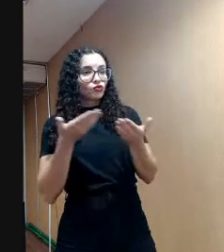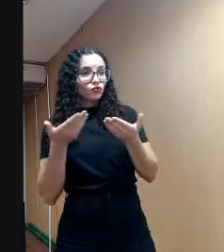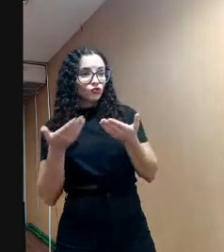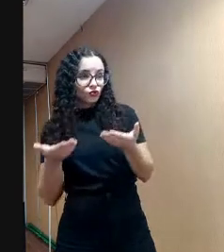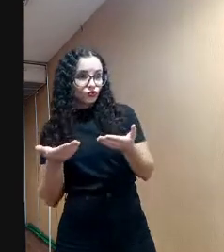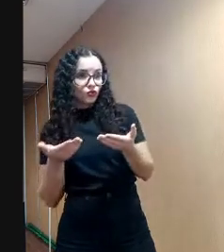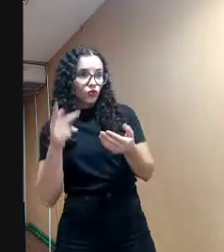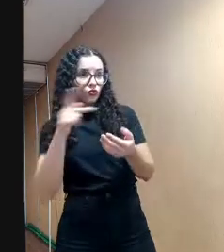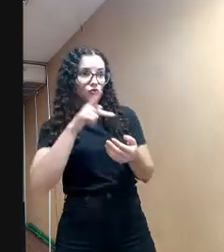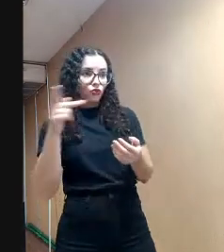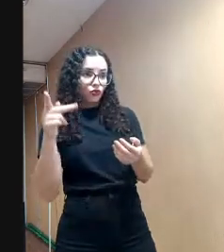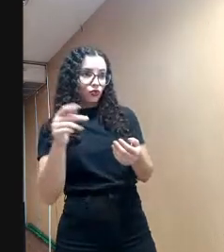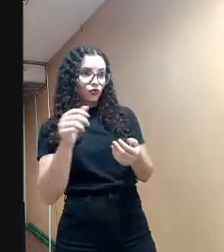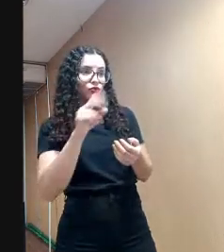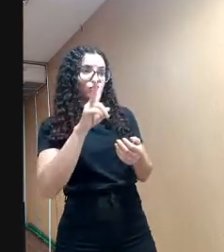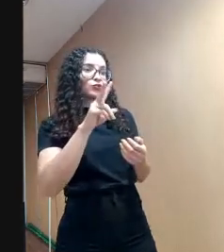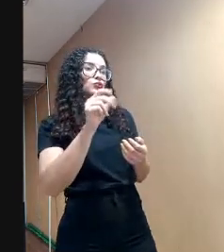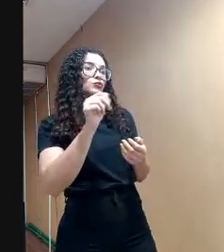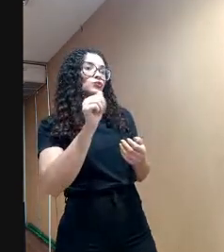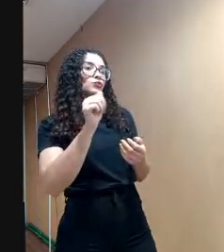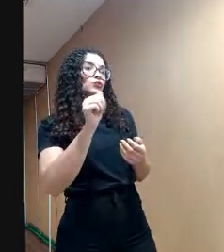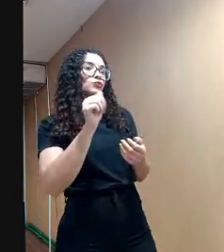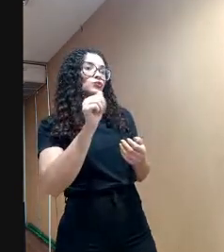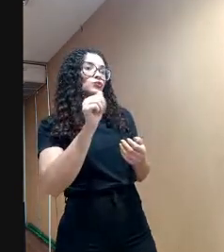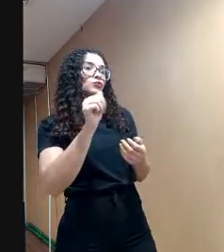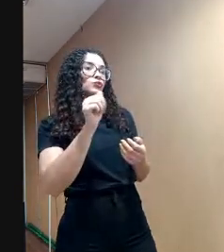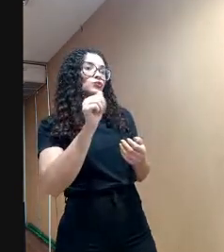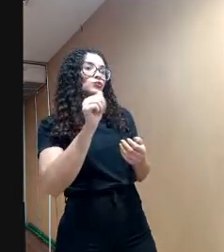Pesqueira, professor Valdemir Mariano.